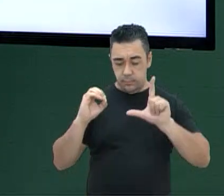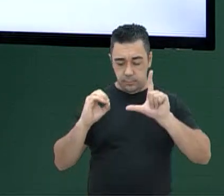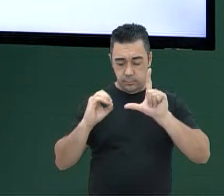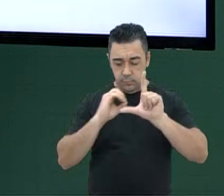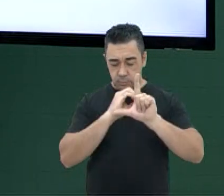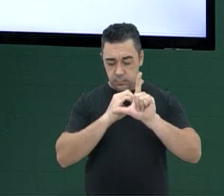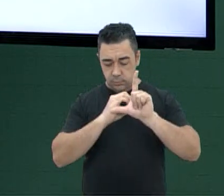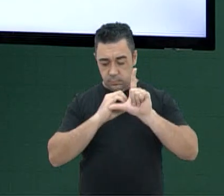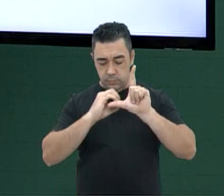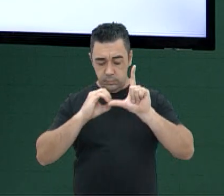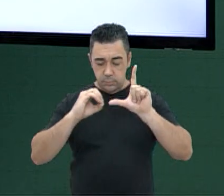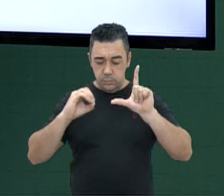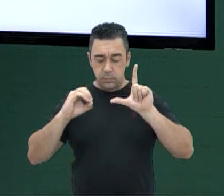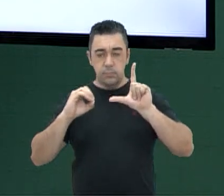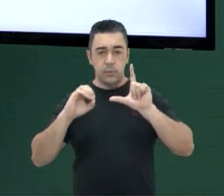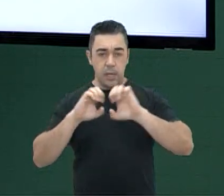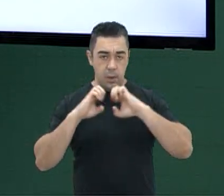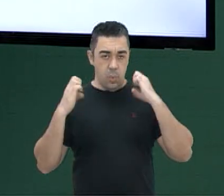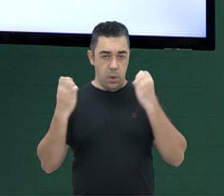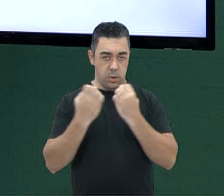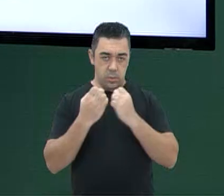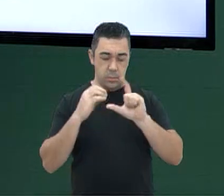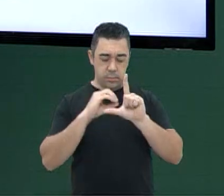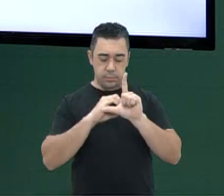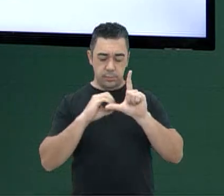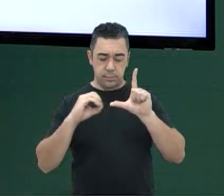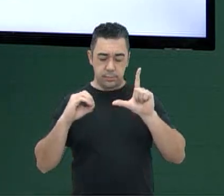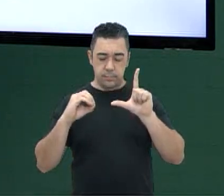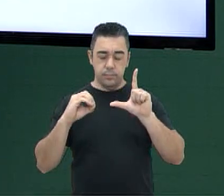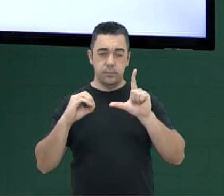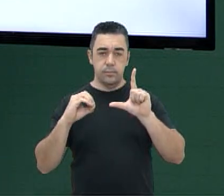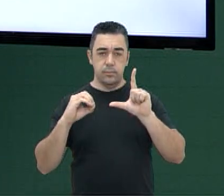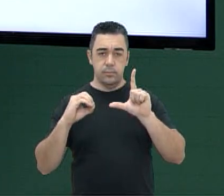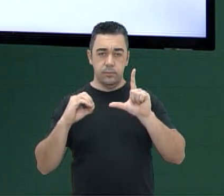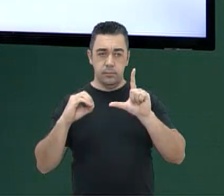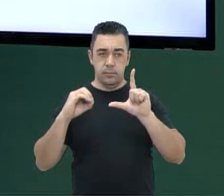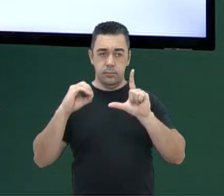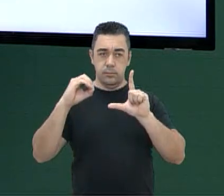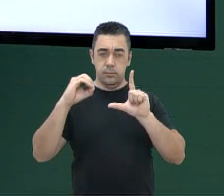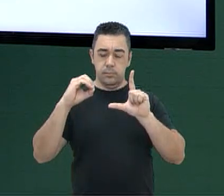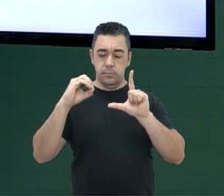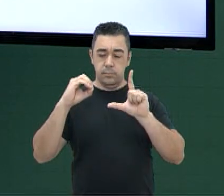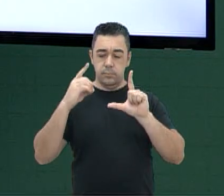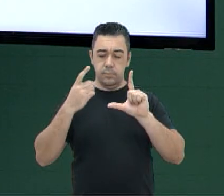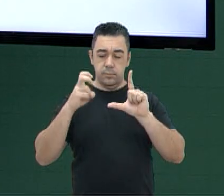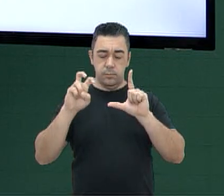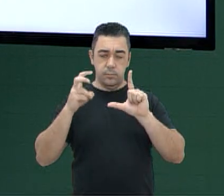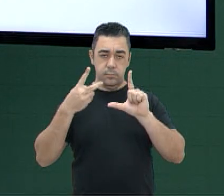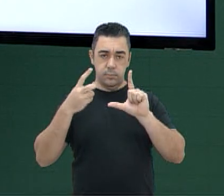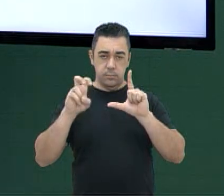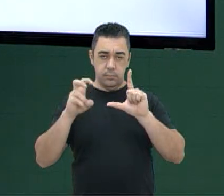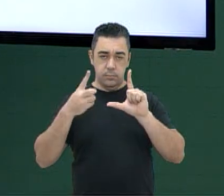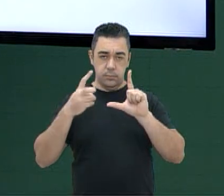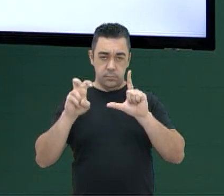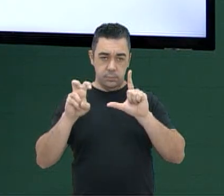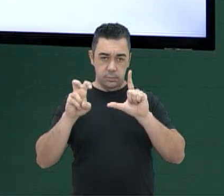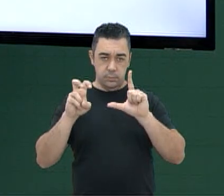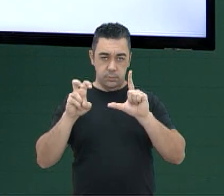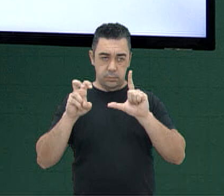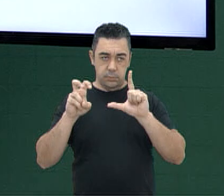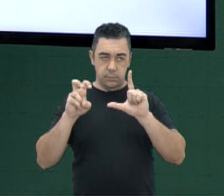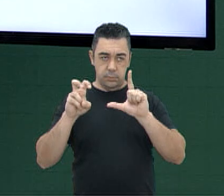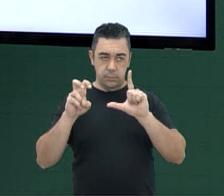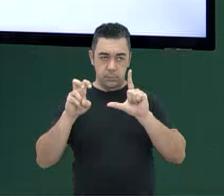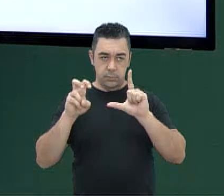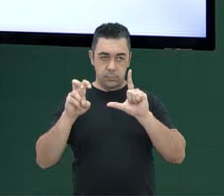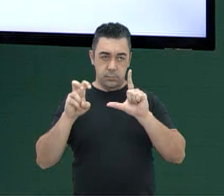existe nenhum ângulo entre a linha do equador e a própria linha do equador. Agora, entre a linha do equador e este